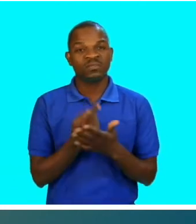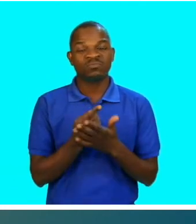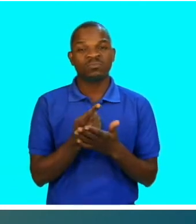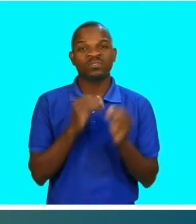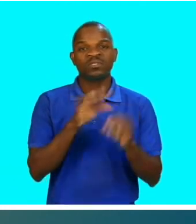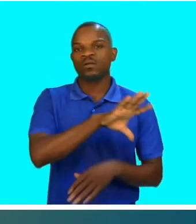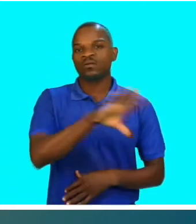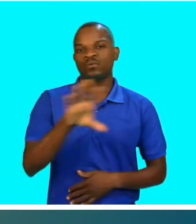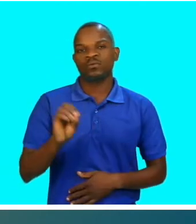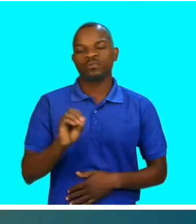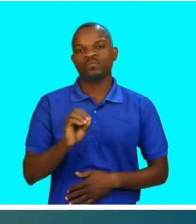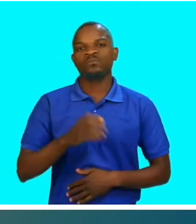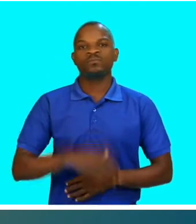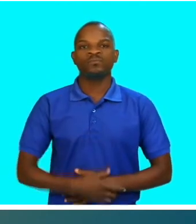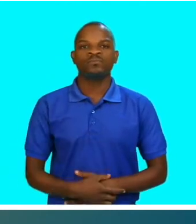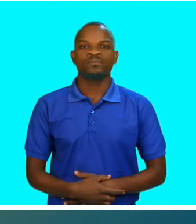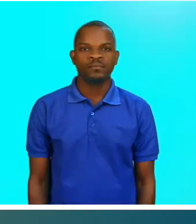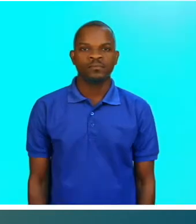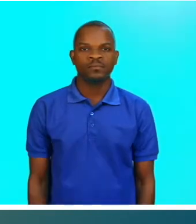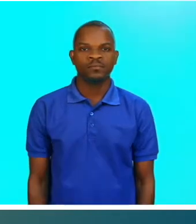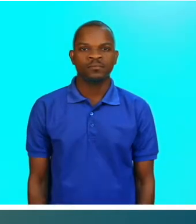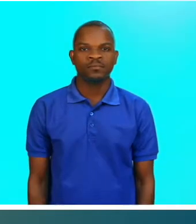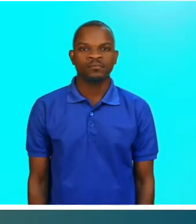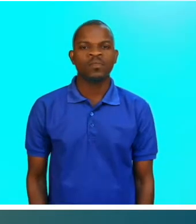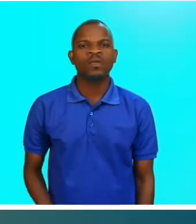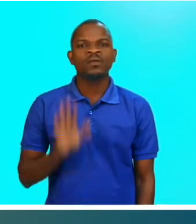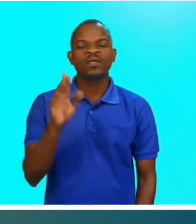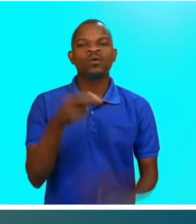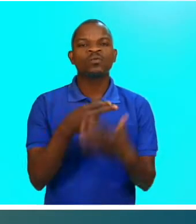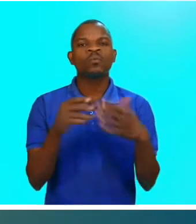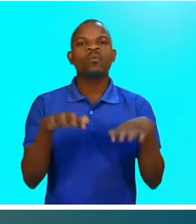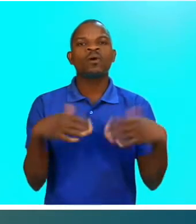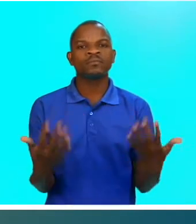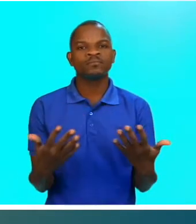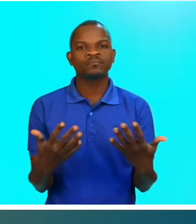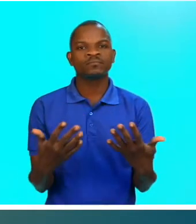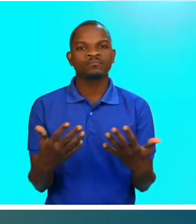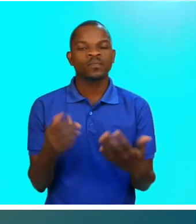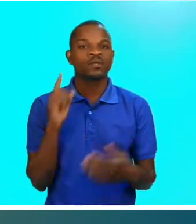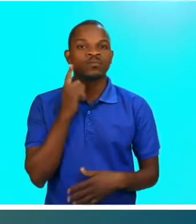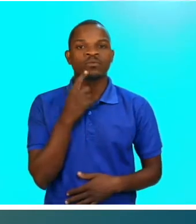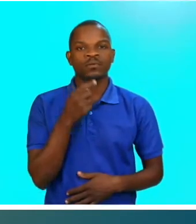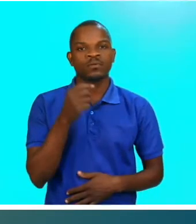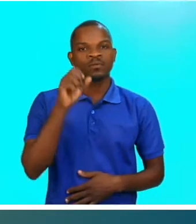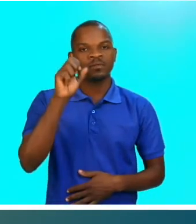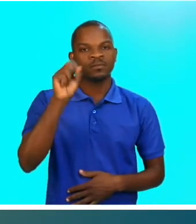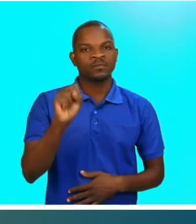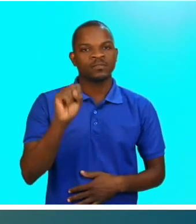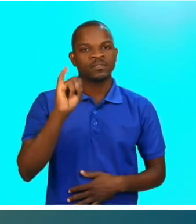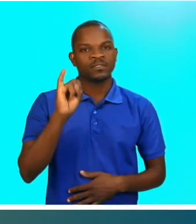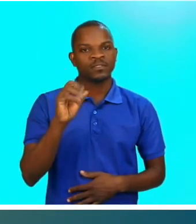tenho que interagir para todas as crianças. Qual é o seu nome? Qual é o seu nome?